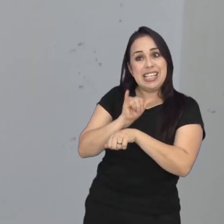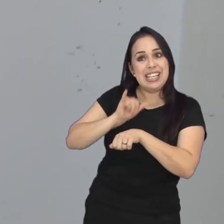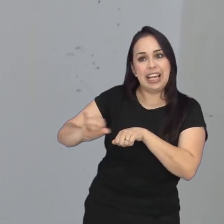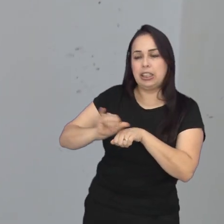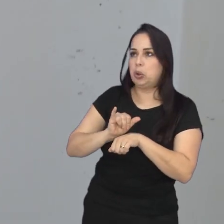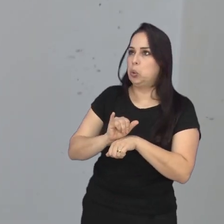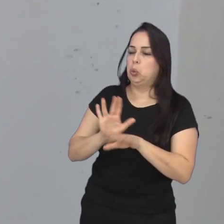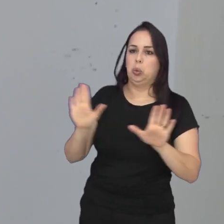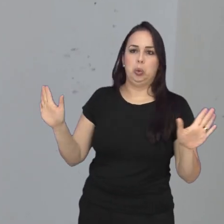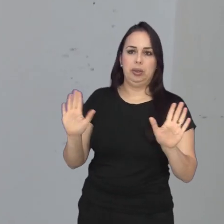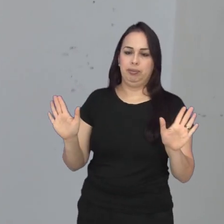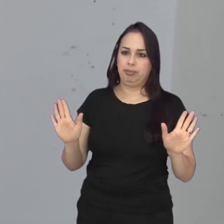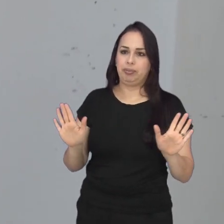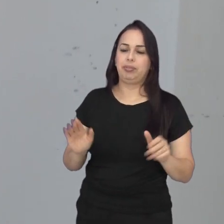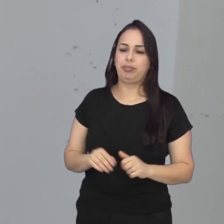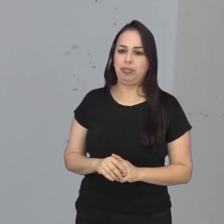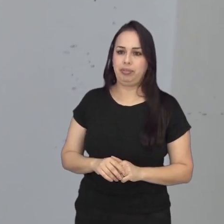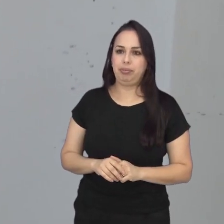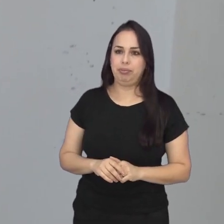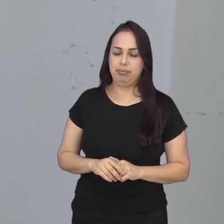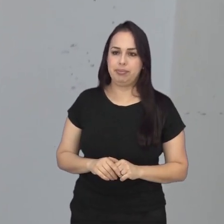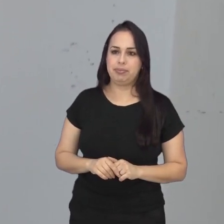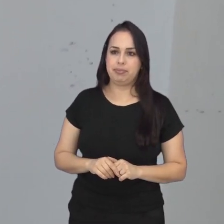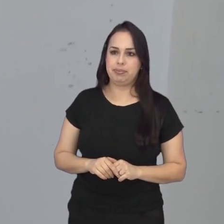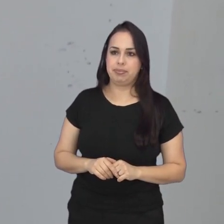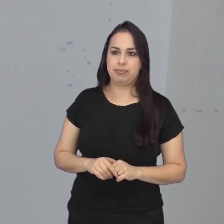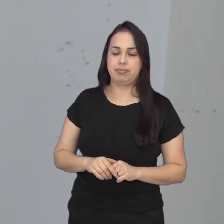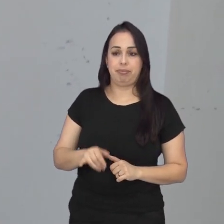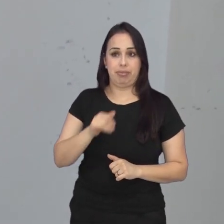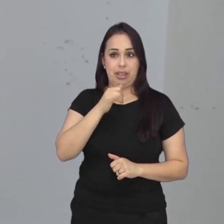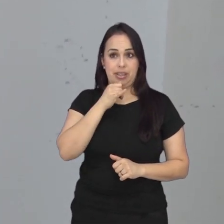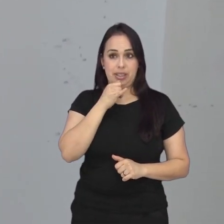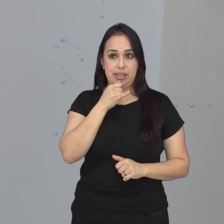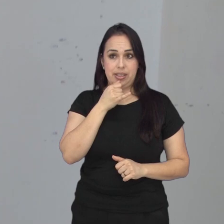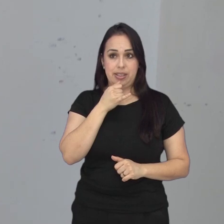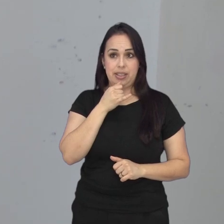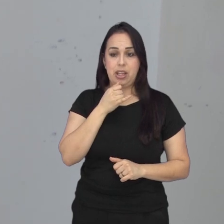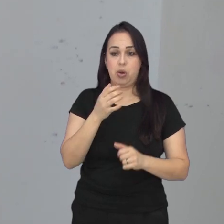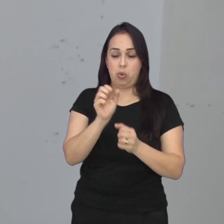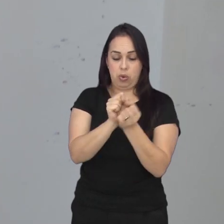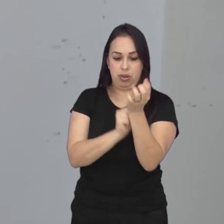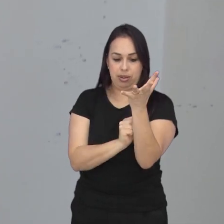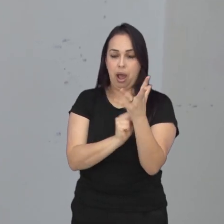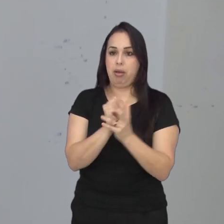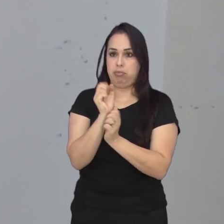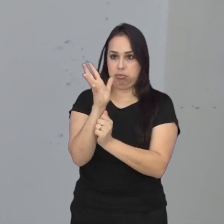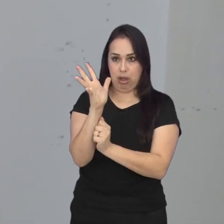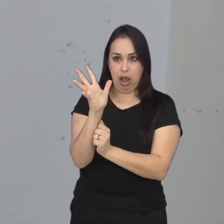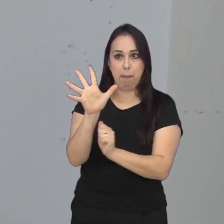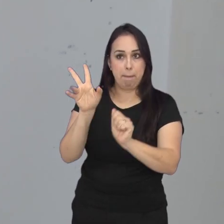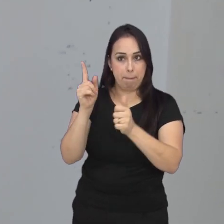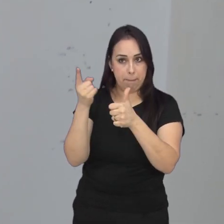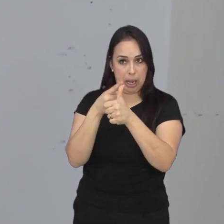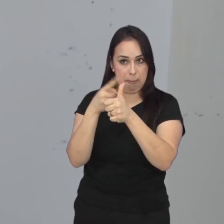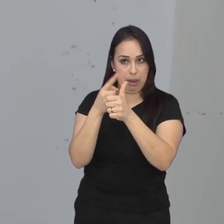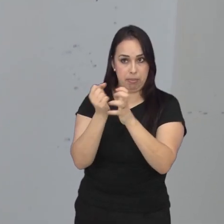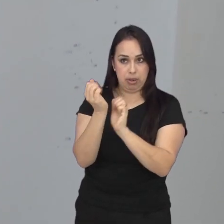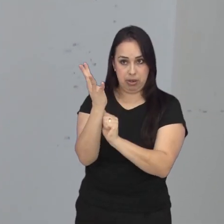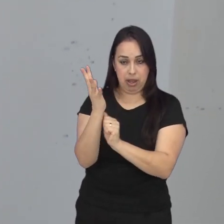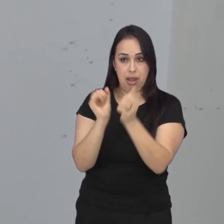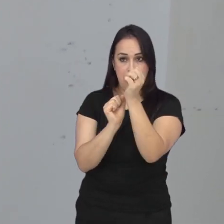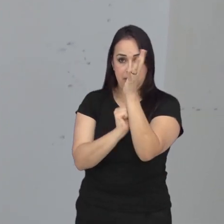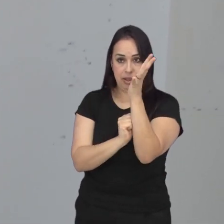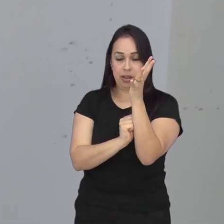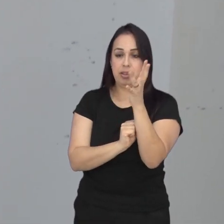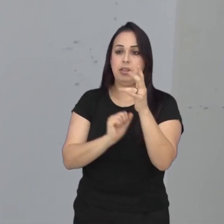recursos possíveis e imagináveis para fazer o meu trabalho. Eu trabalho com luva, né? Eu tenho que ter